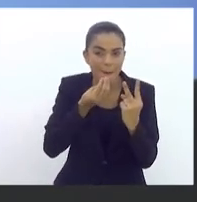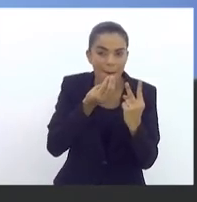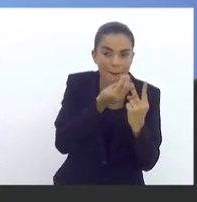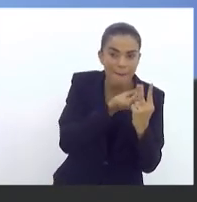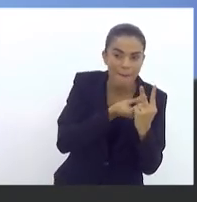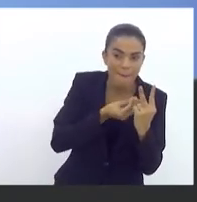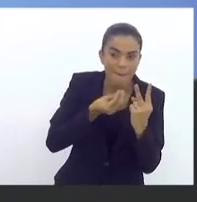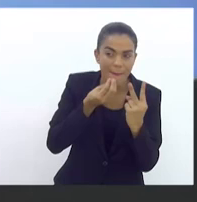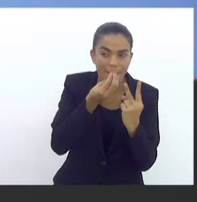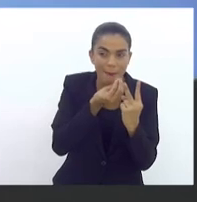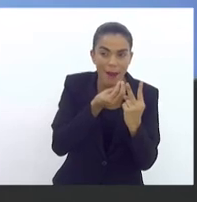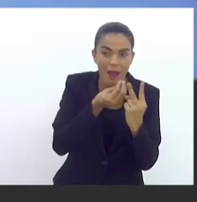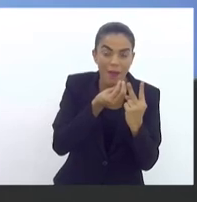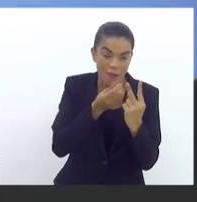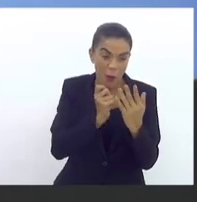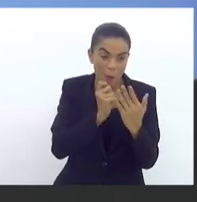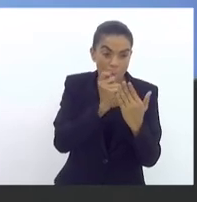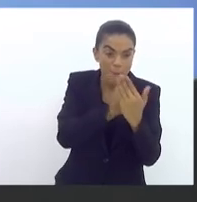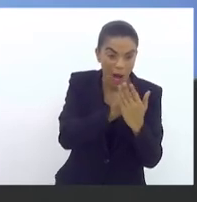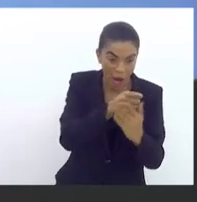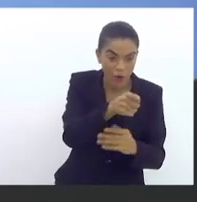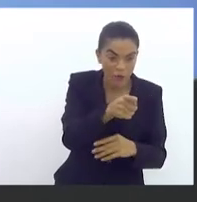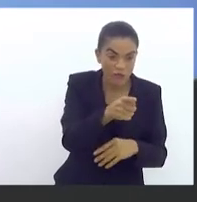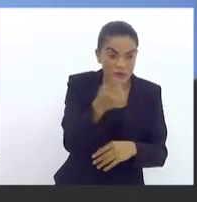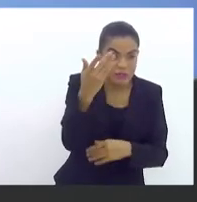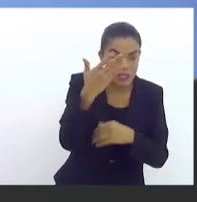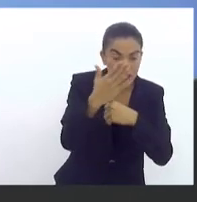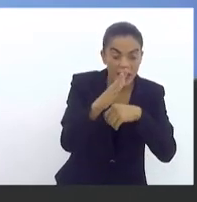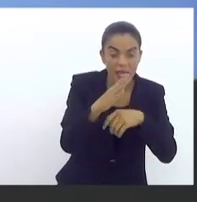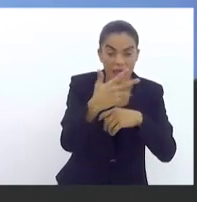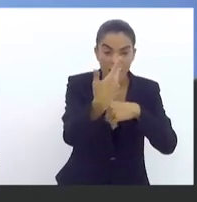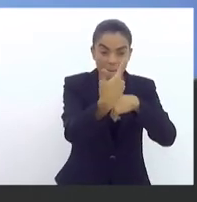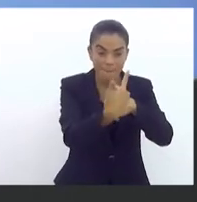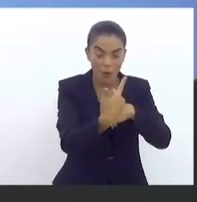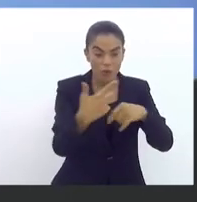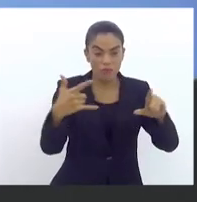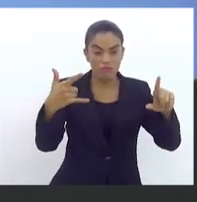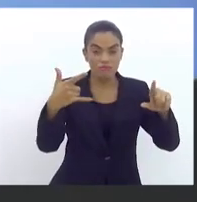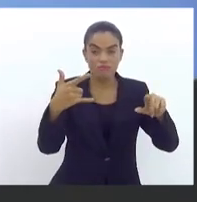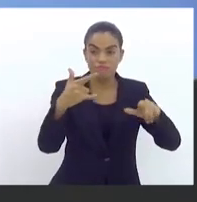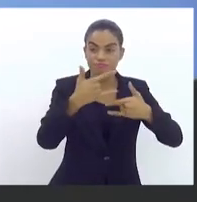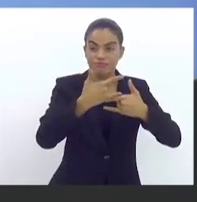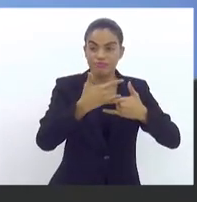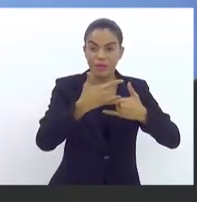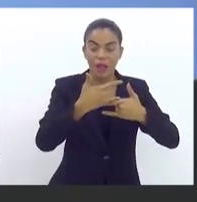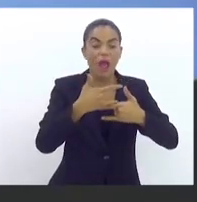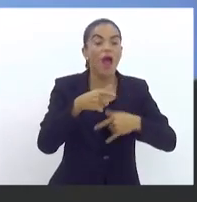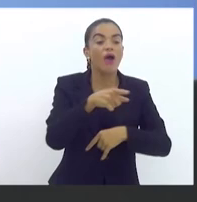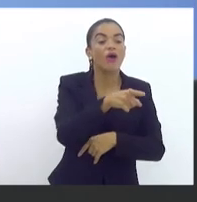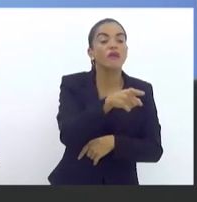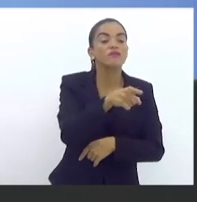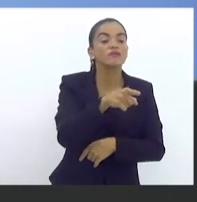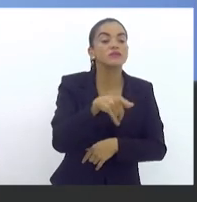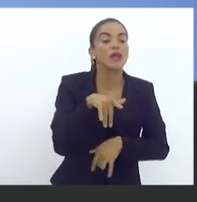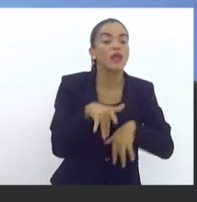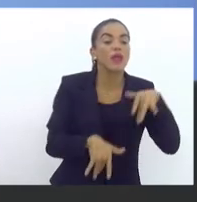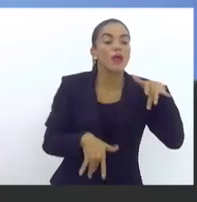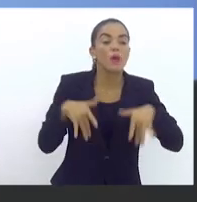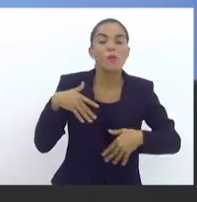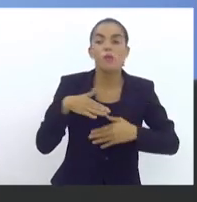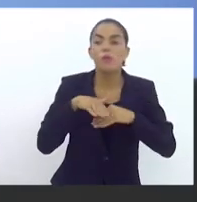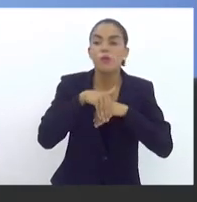a fazerem um vídeo chamada E aí ele orienta essas duas mulheres a praticarem atos e lá siga contra seus